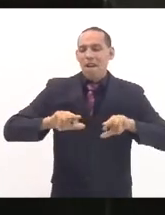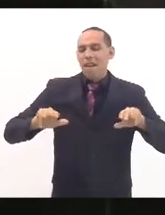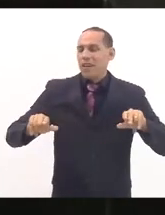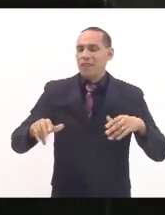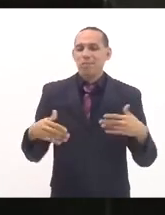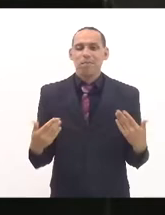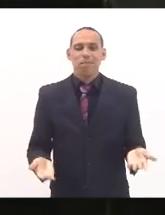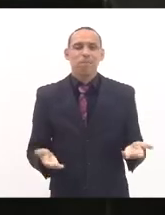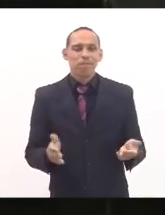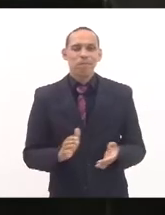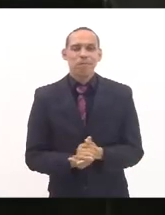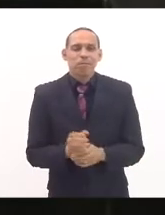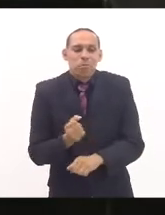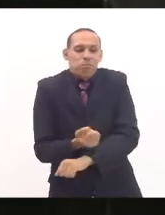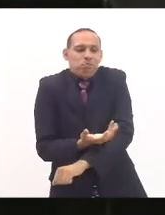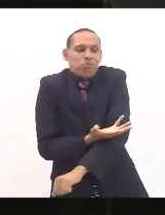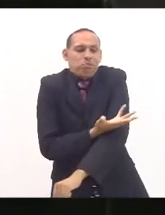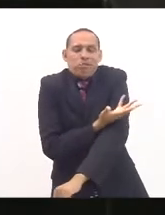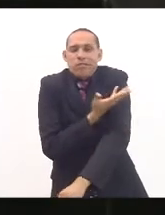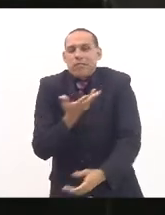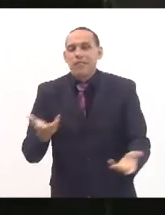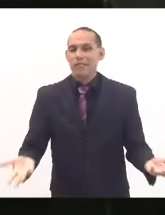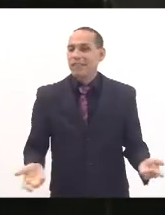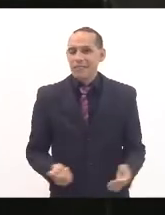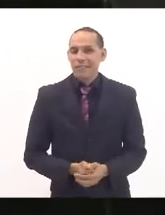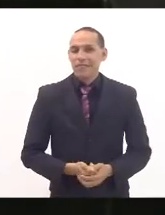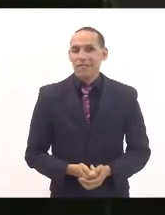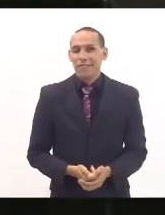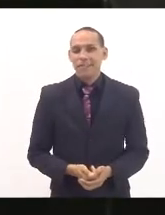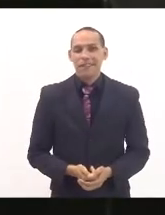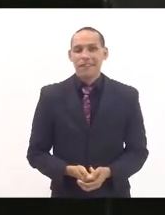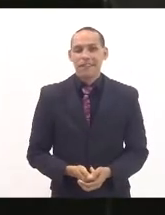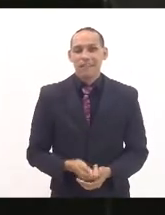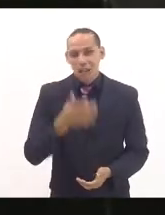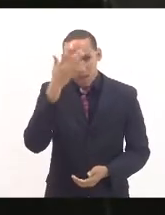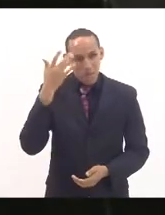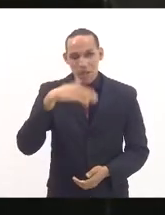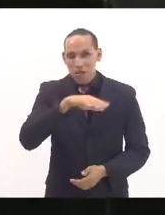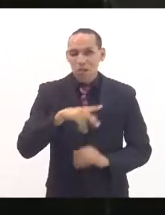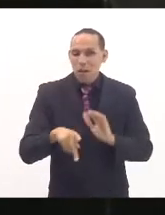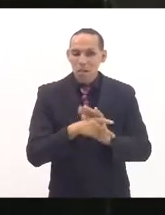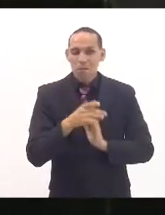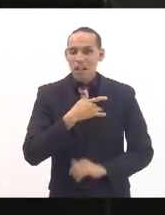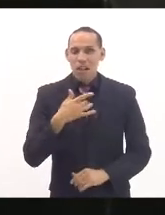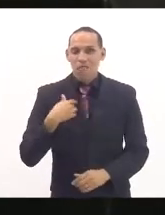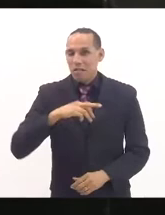que até arrepia, né, quem não é da saúde.